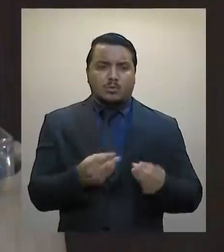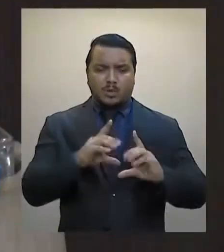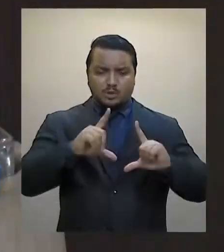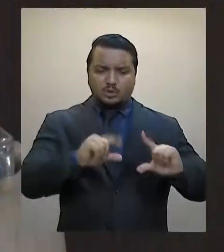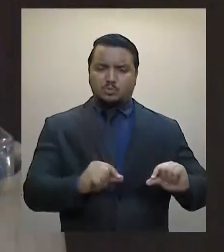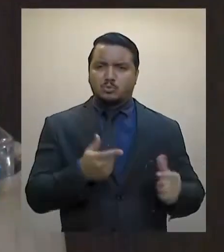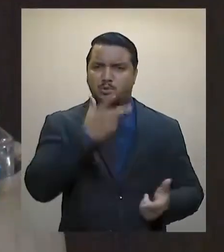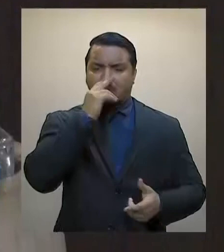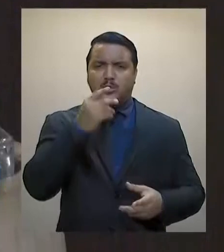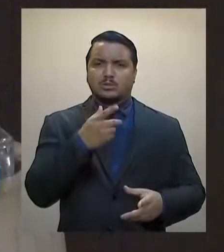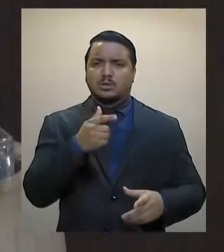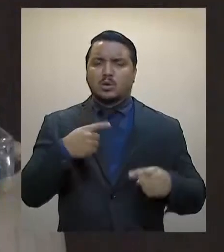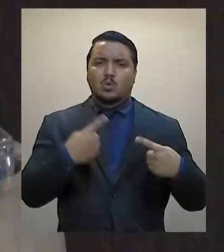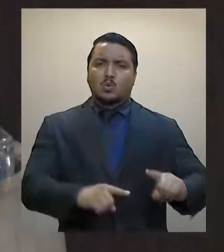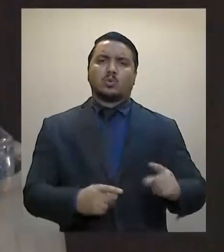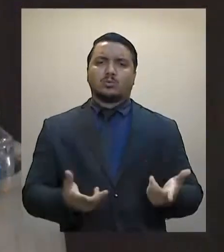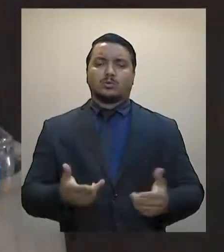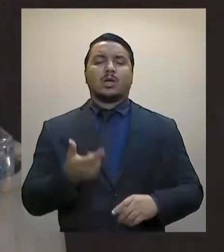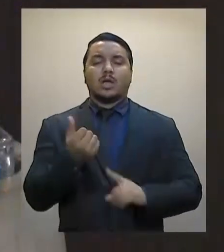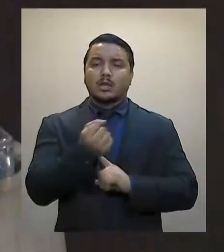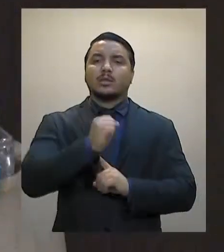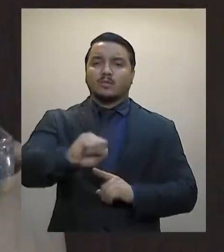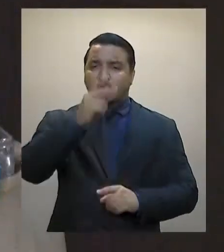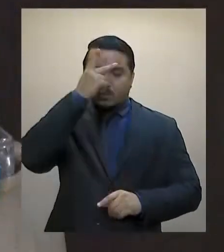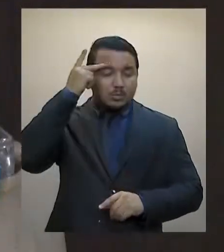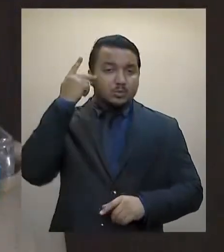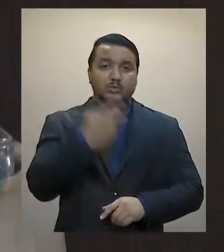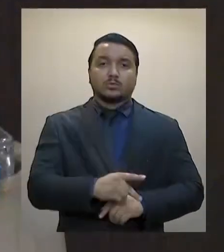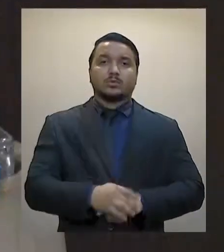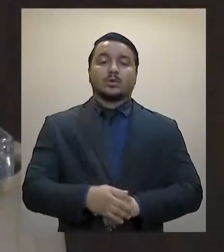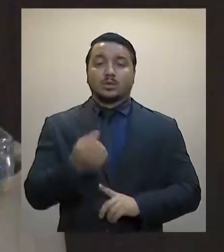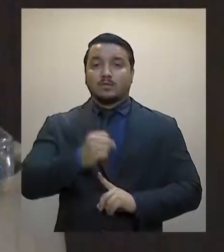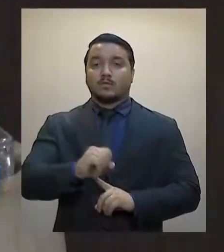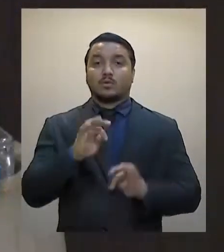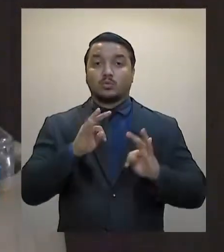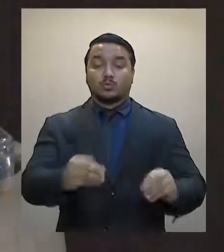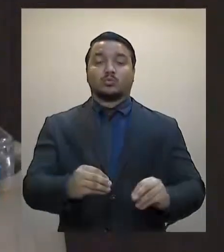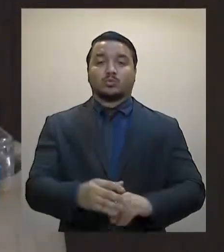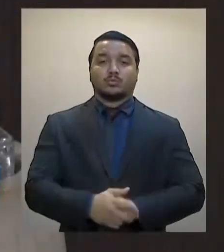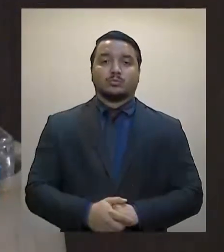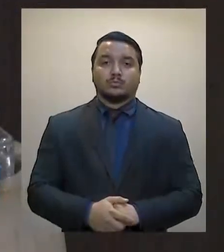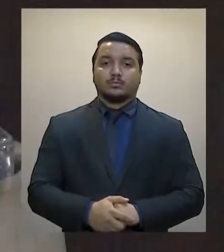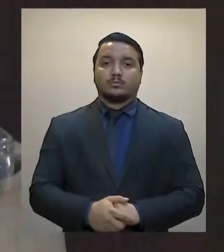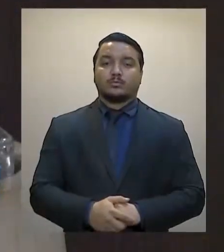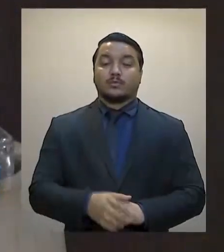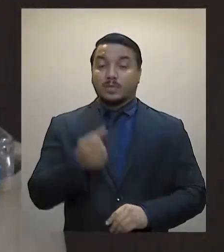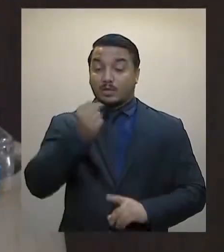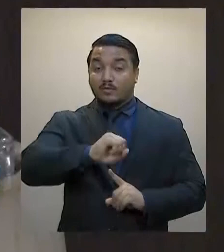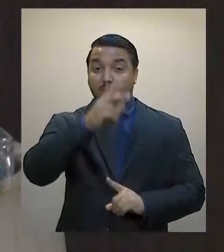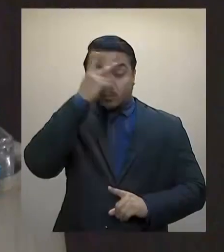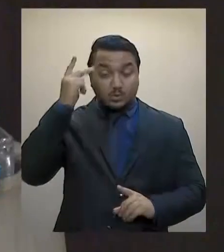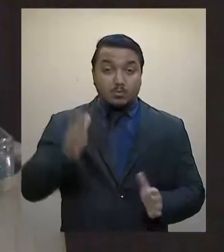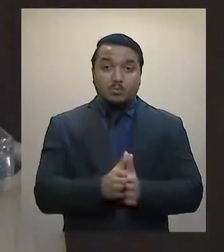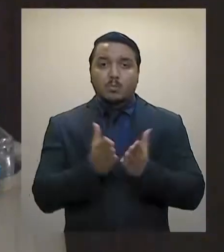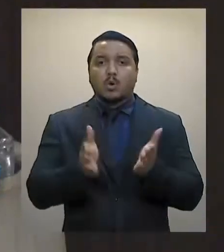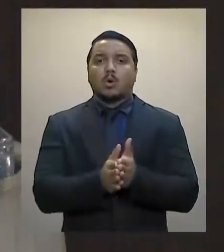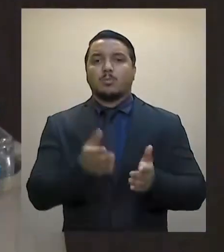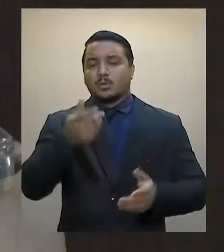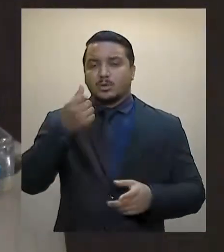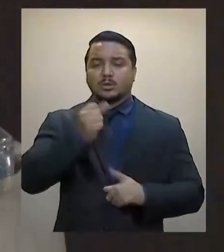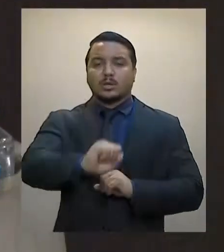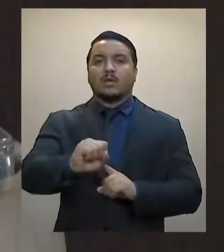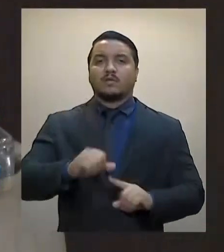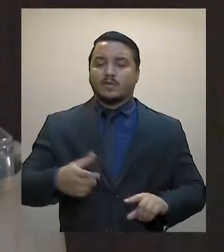desmontando o serviço público. Defender o servidor público é defender o serviço público. Defender o serviço público é defender o mais pobre do país. É defender a democracia